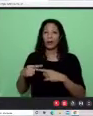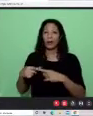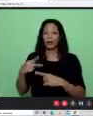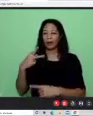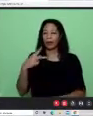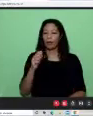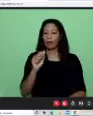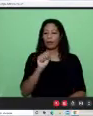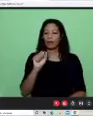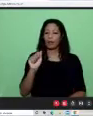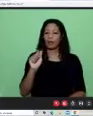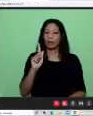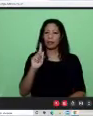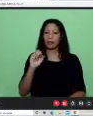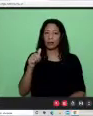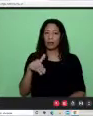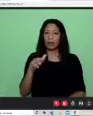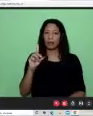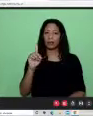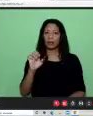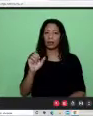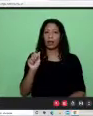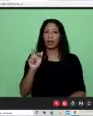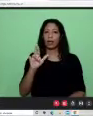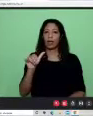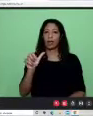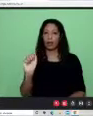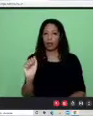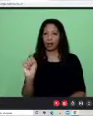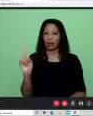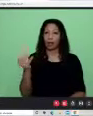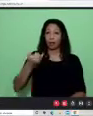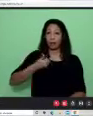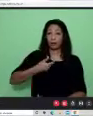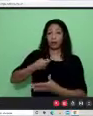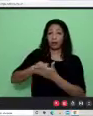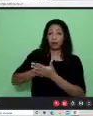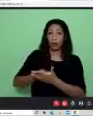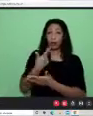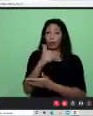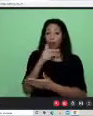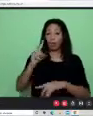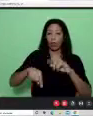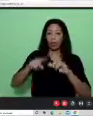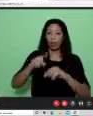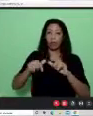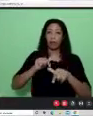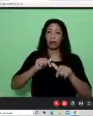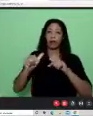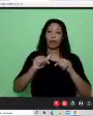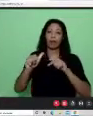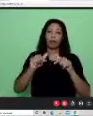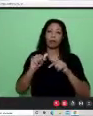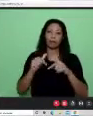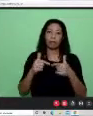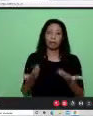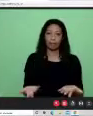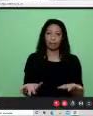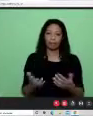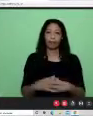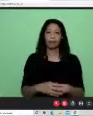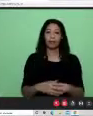recebi a denúncia de que não está tendo insumo para o odontólogo, o dentista, fazer os procedimentos. Então, hoje é tarde,